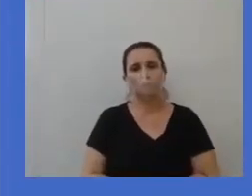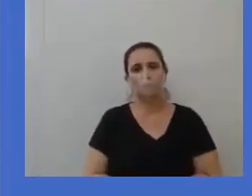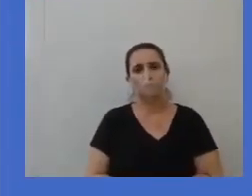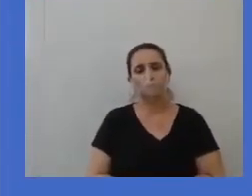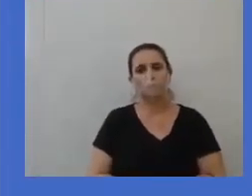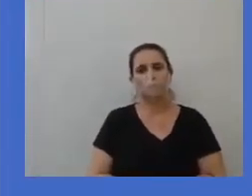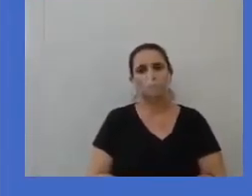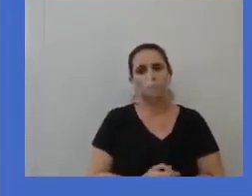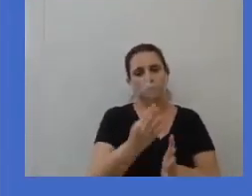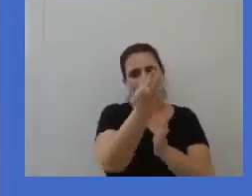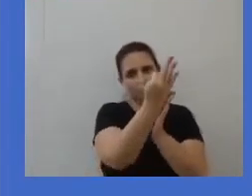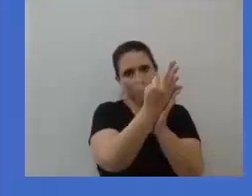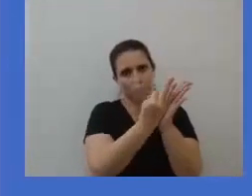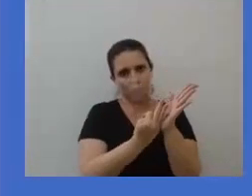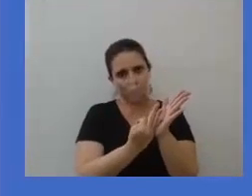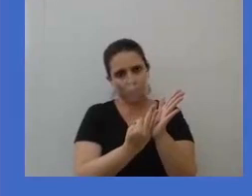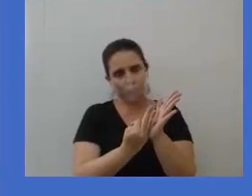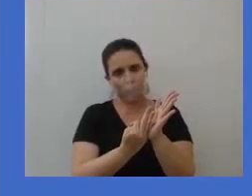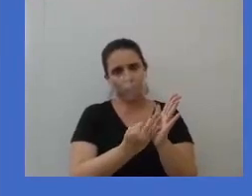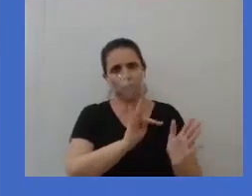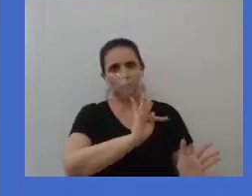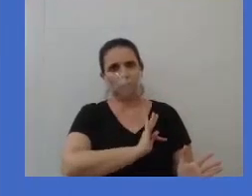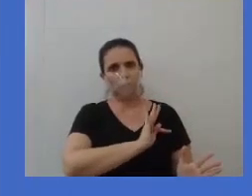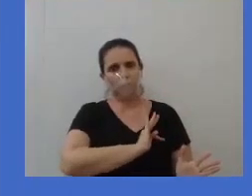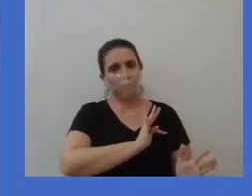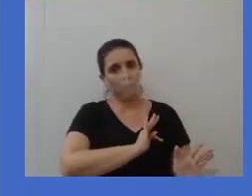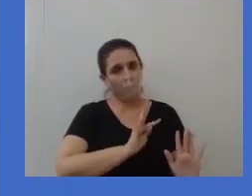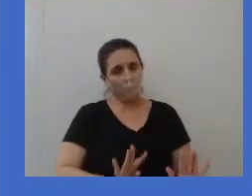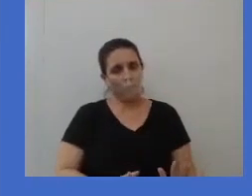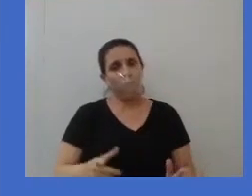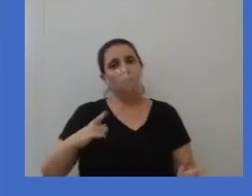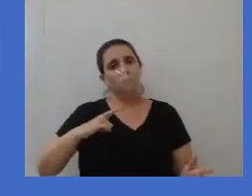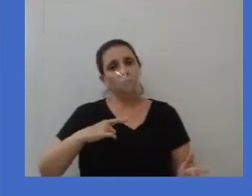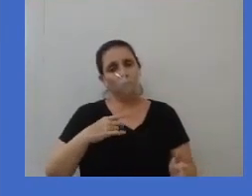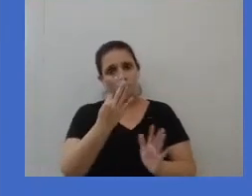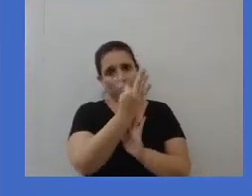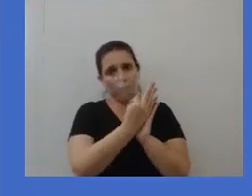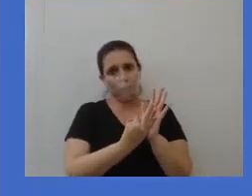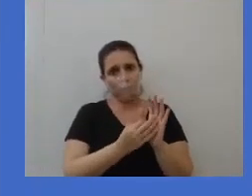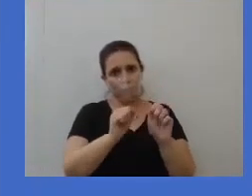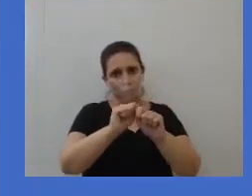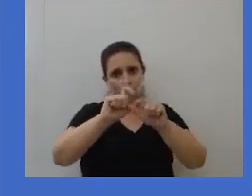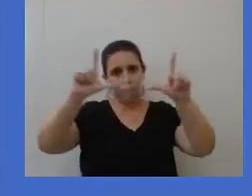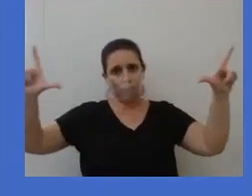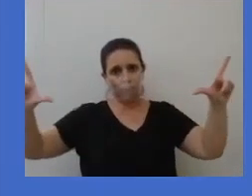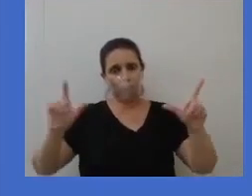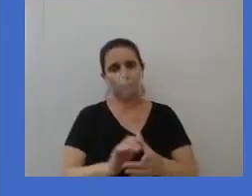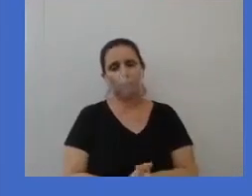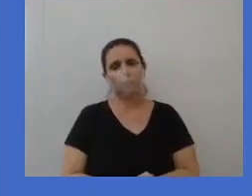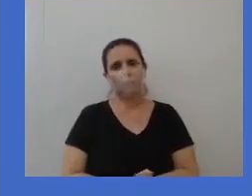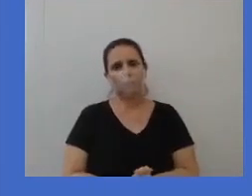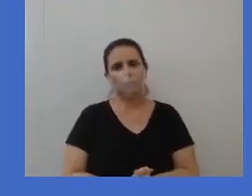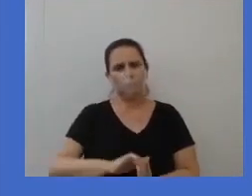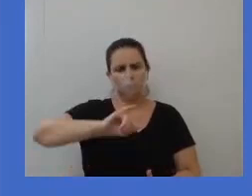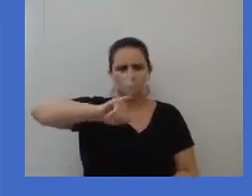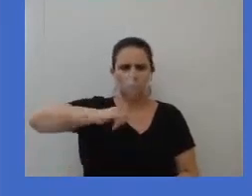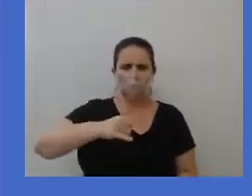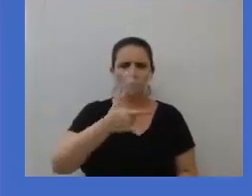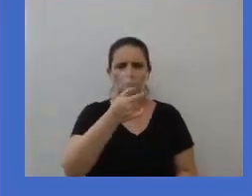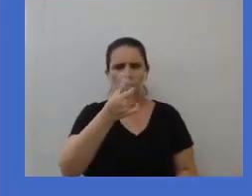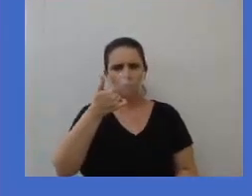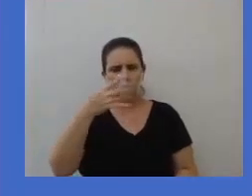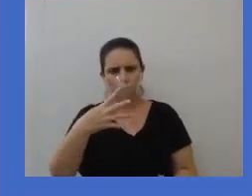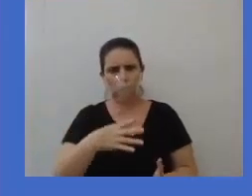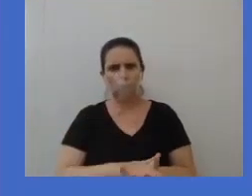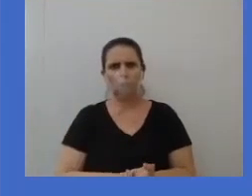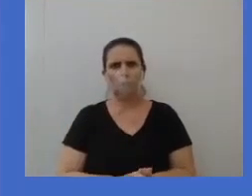chegamos. Textos técnicos. E eu trouxe um para vocês. Vamos para a tela cheia. Em janeiro de